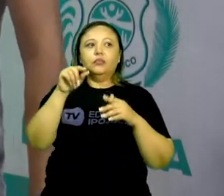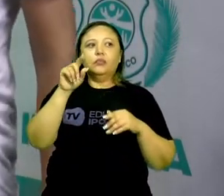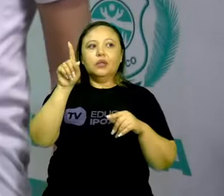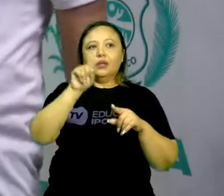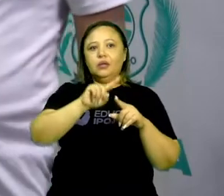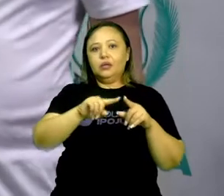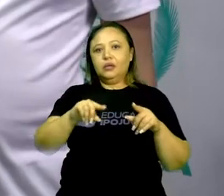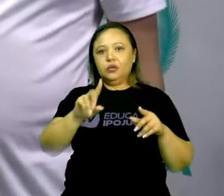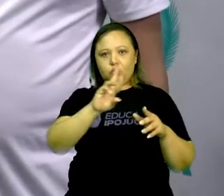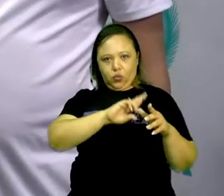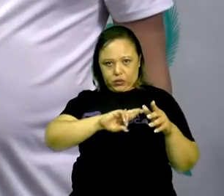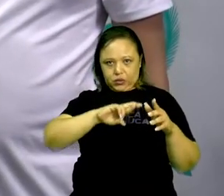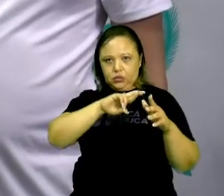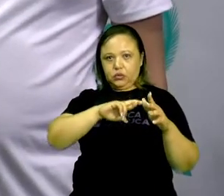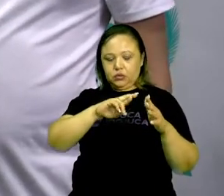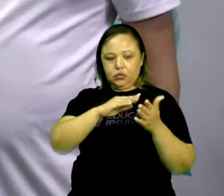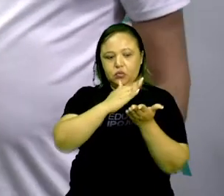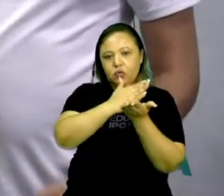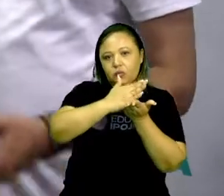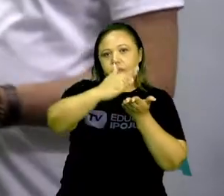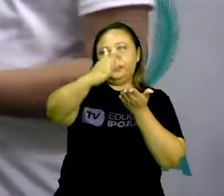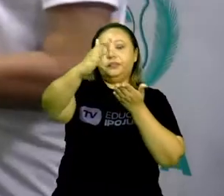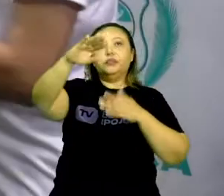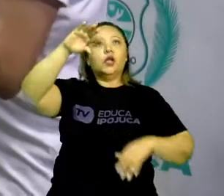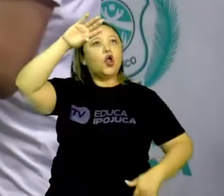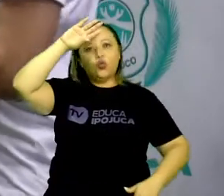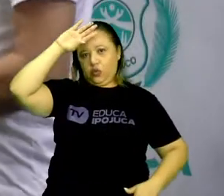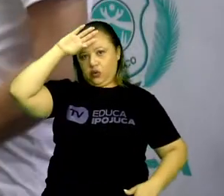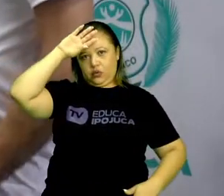romântico nasce do melodrama, ok?